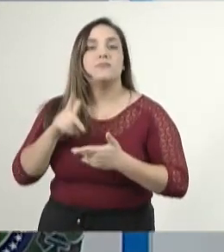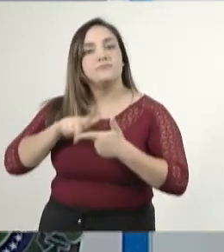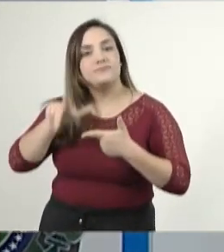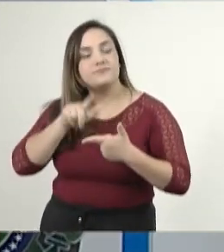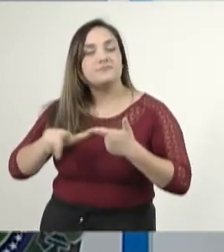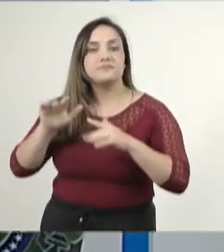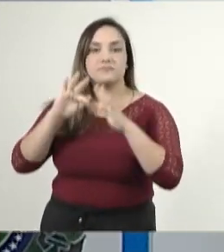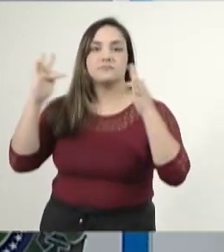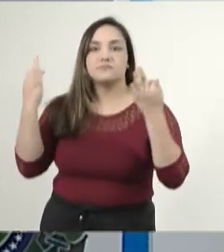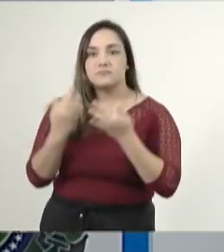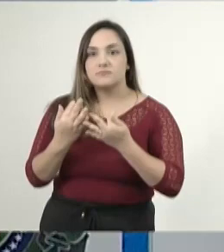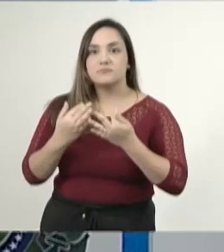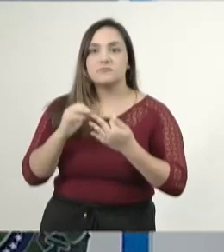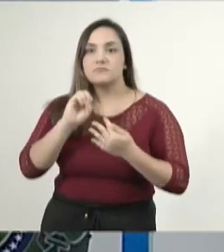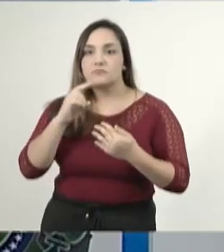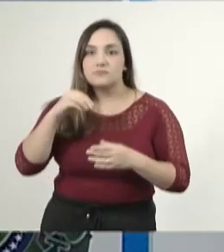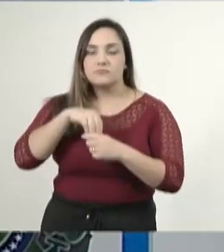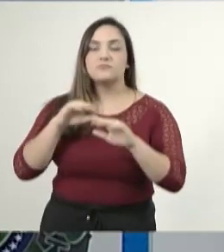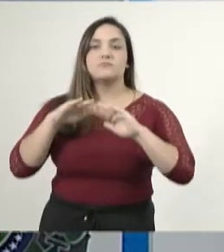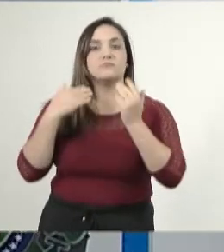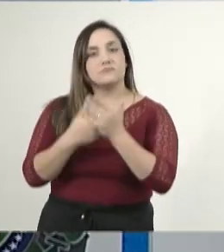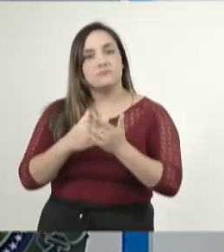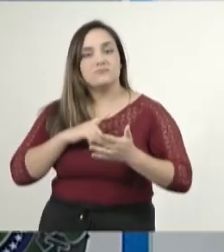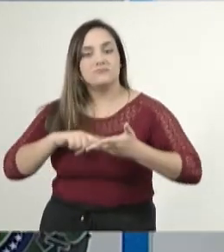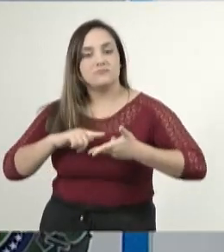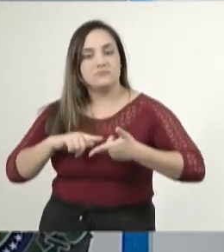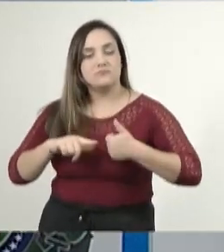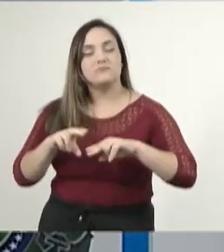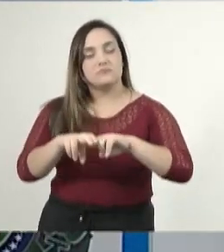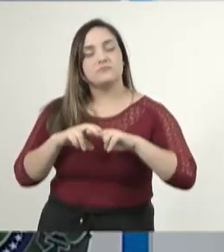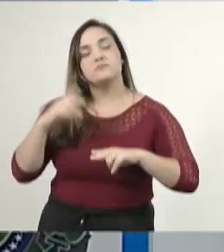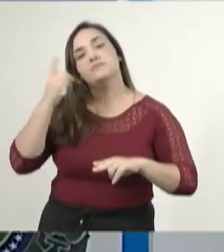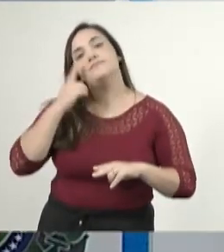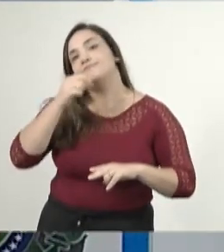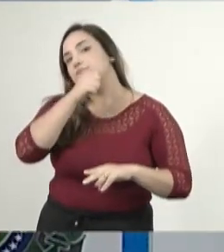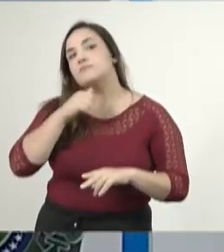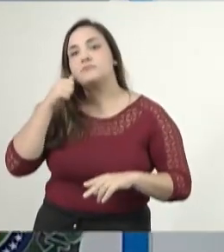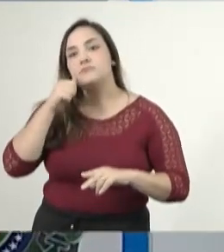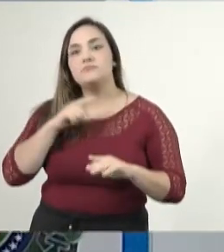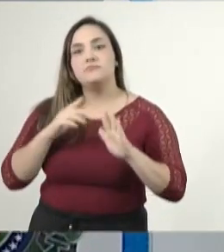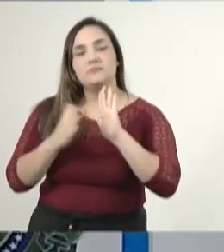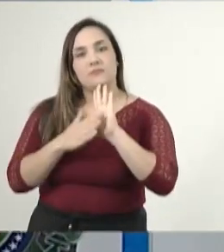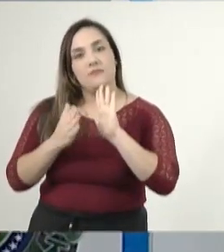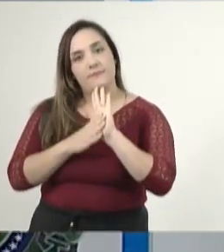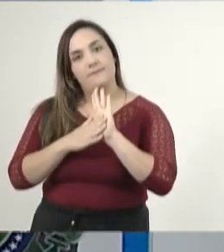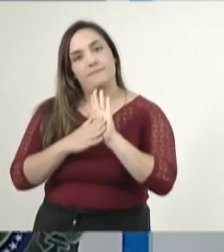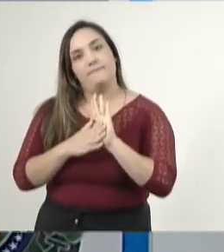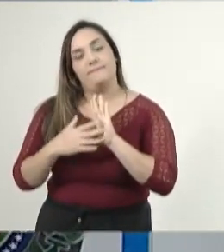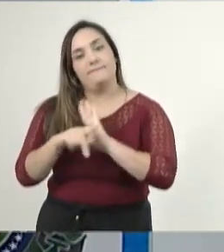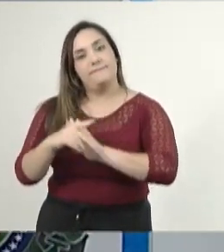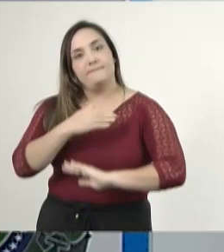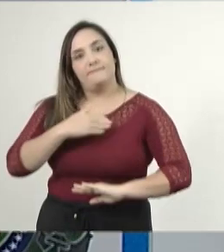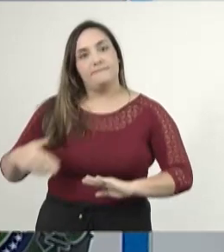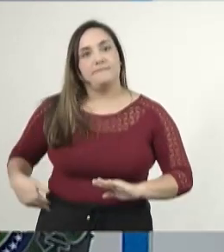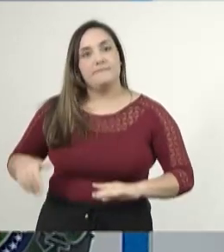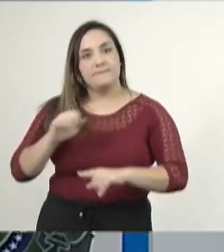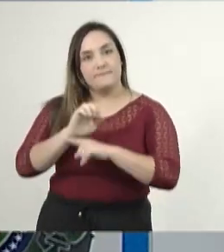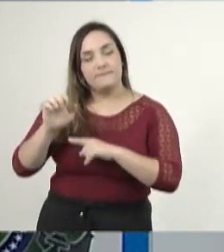mesmo dentro da escola pelas mais diversas razões. O deputado Antônio Vaz, então, propõe um canal de atendimento pelo governo do